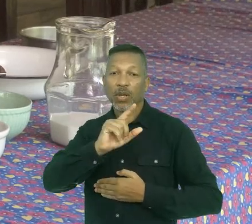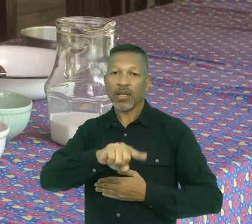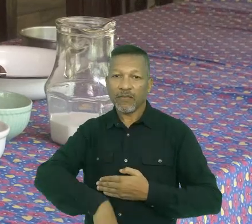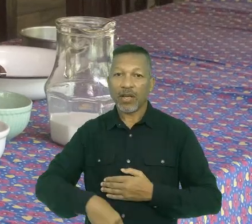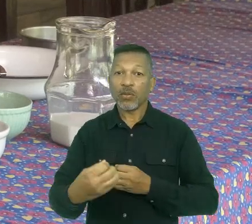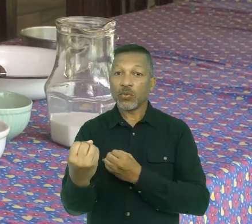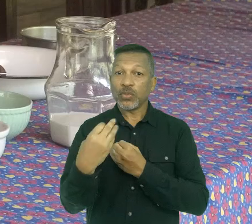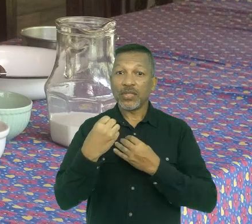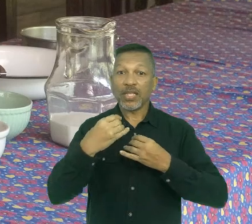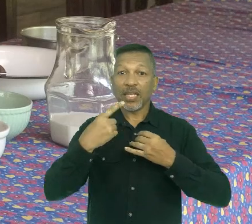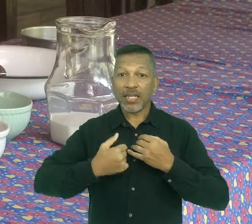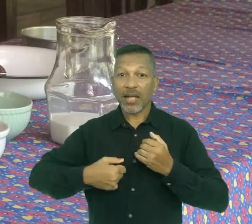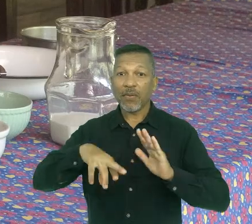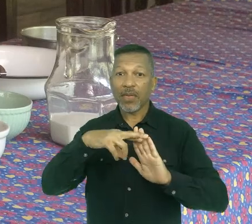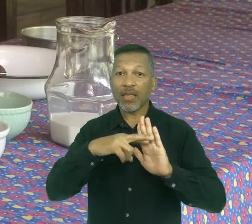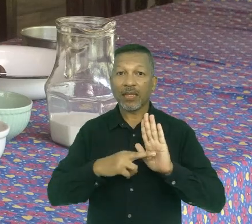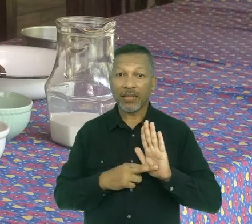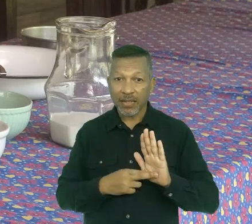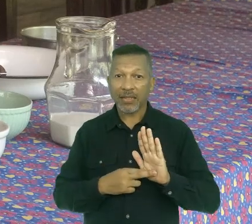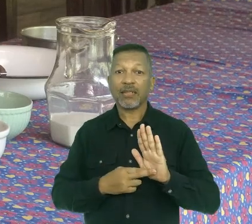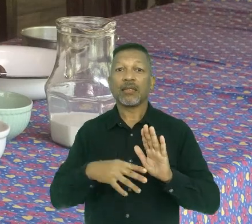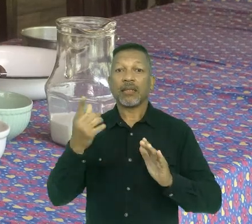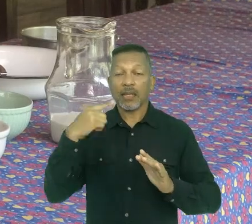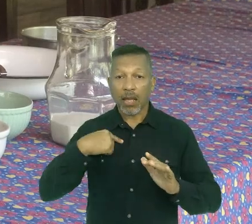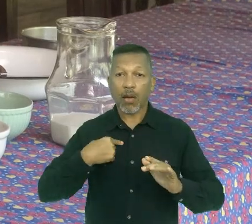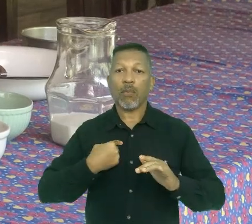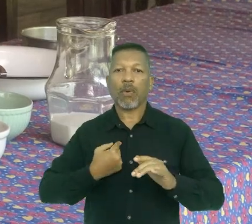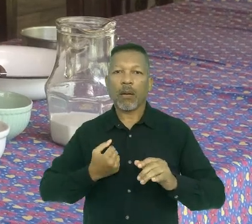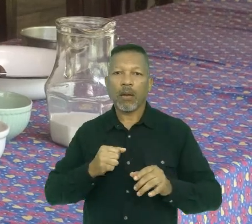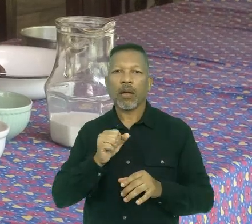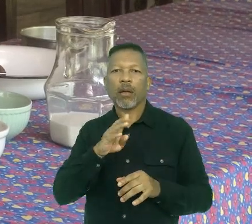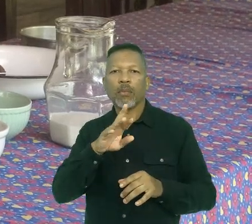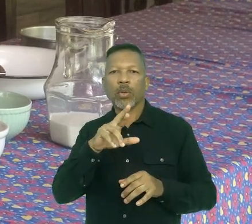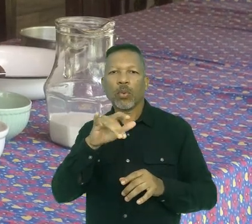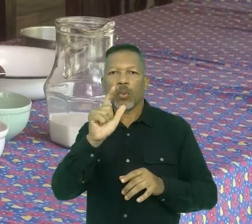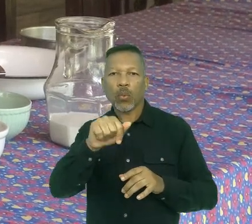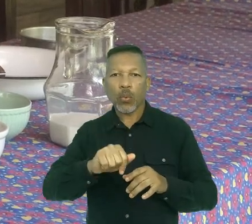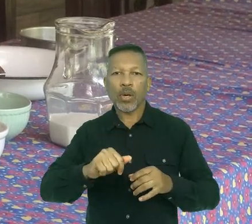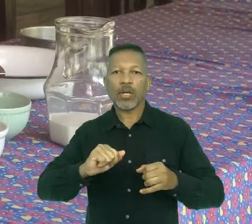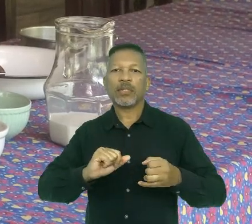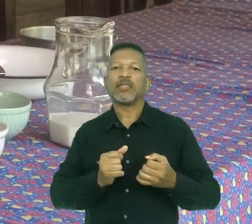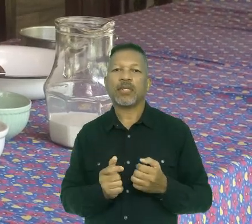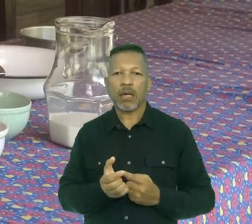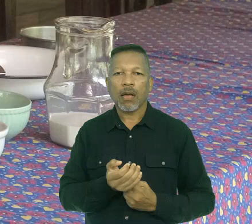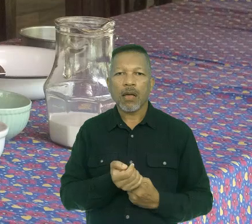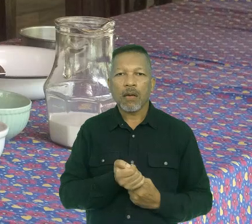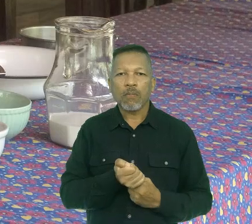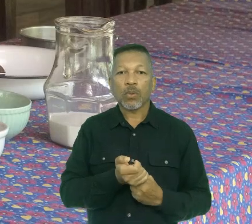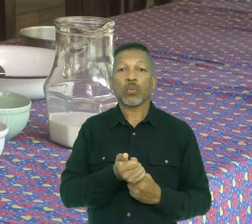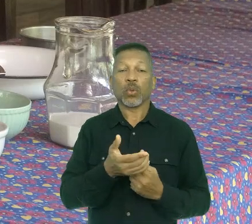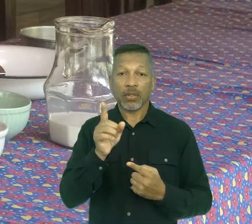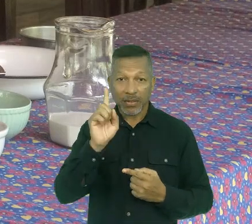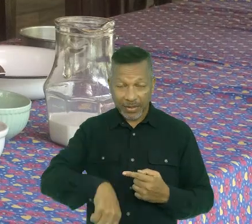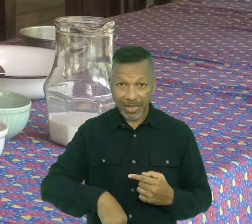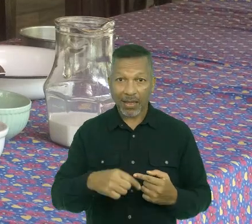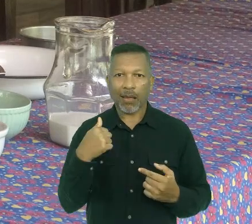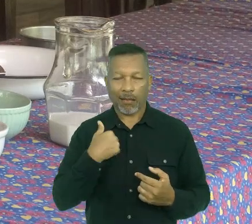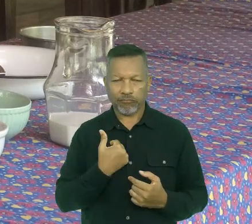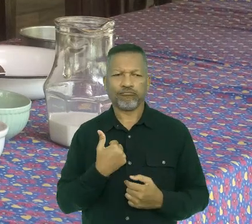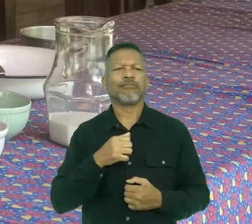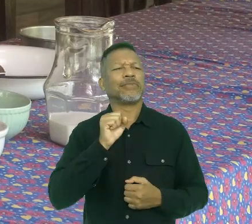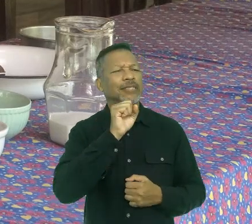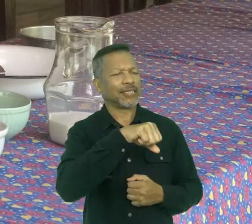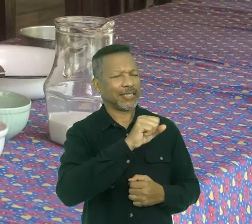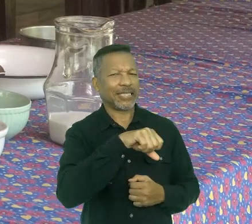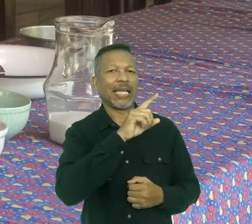receita super tradicional, que é uma broa de amendoim. E realmente é uma receita muito tradicional aqui, né, Perpétua? É o cargo-chefe da Fazenda